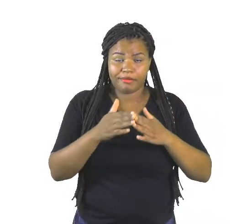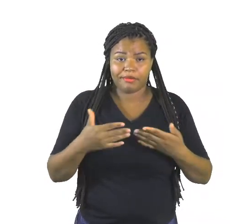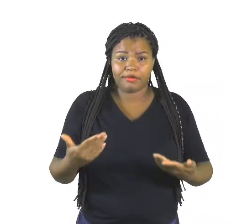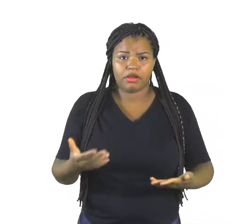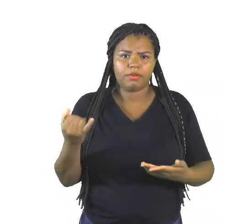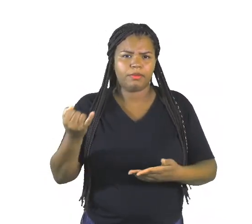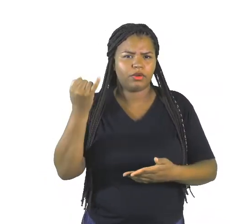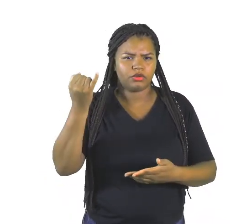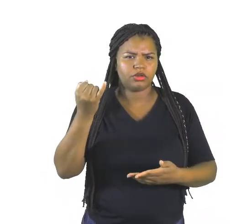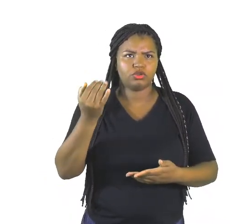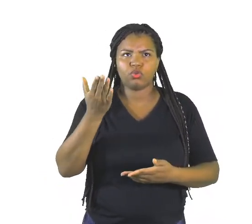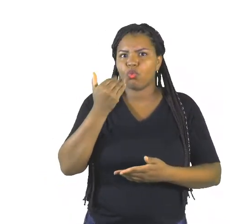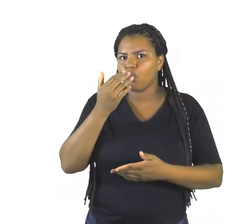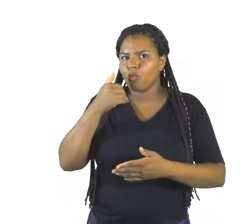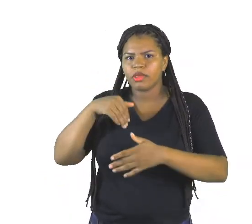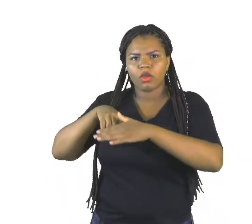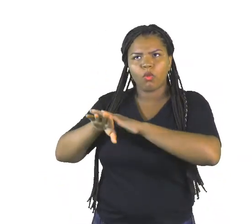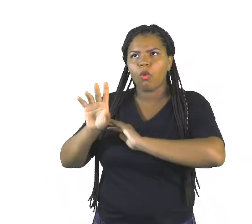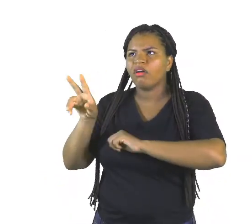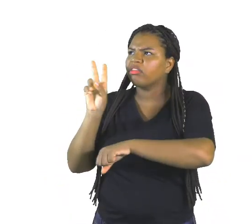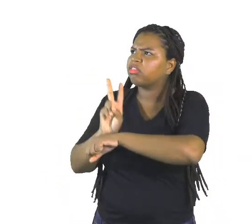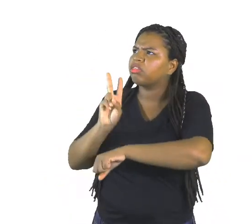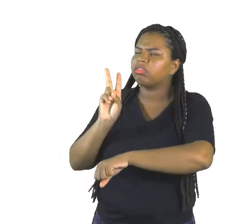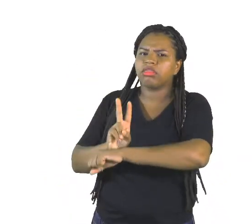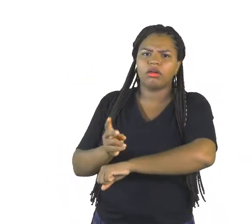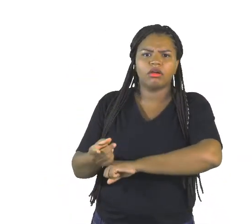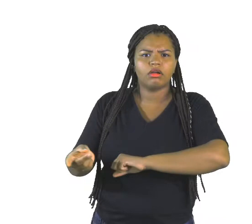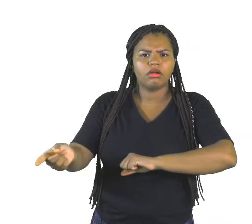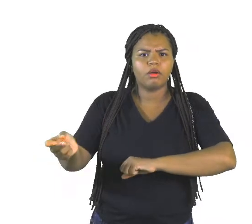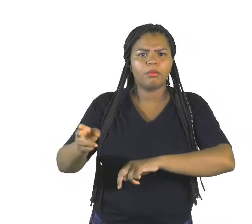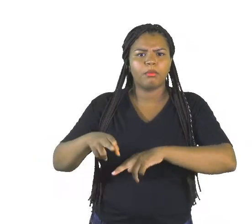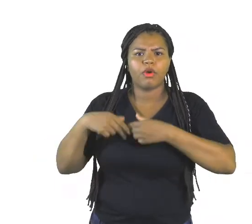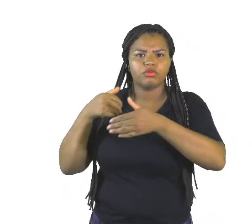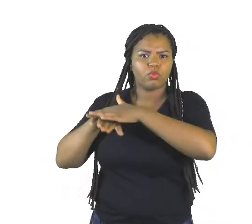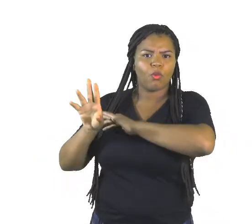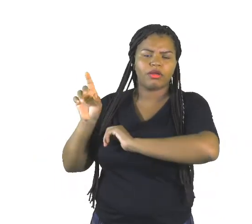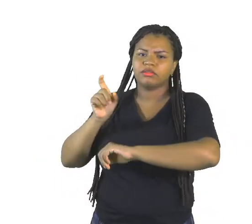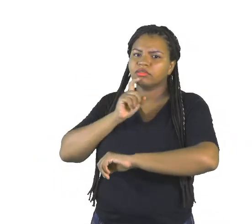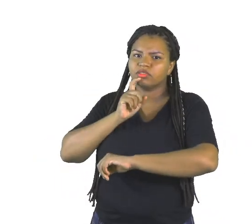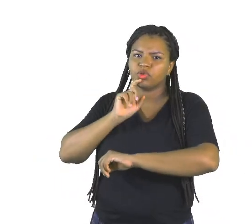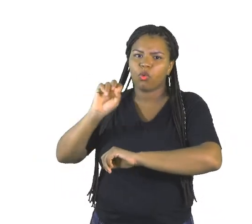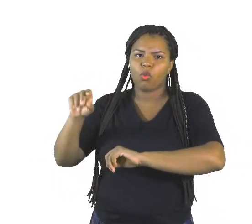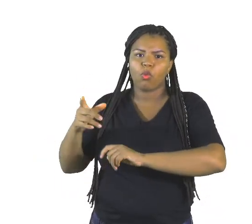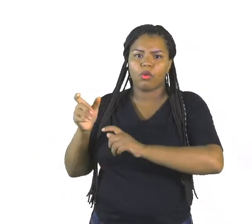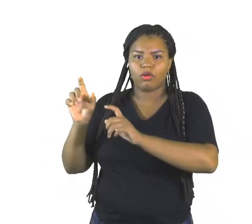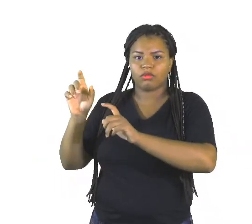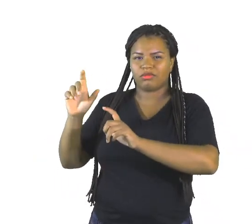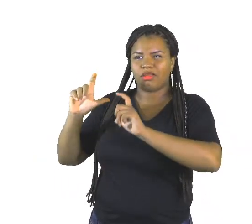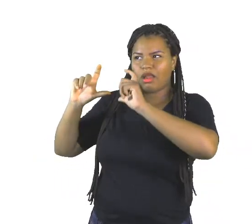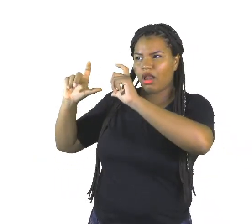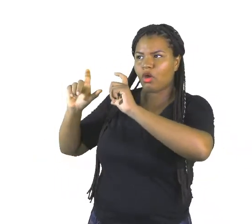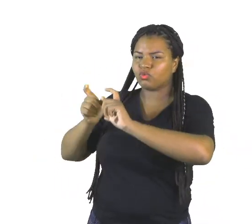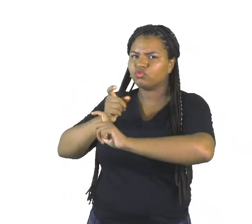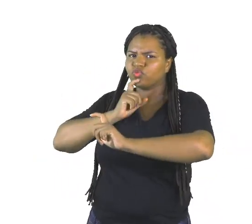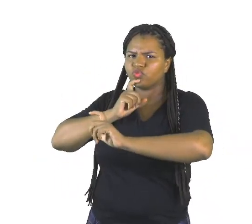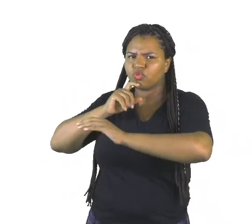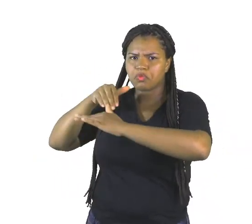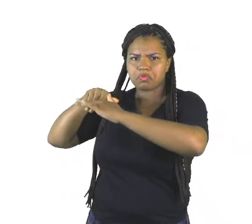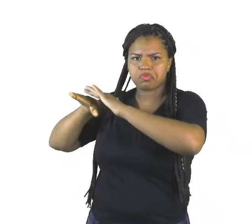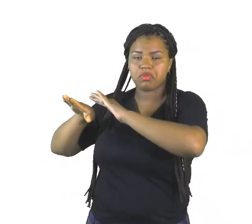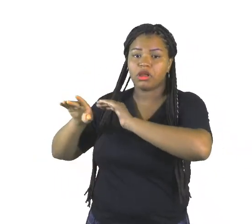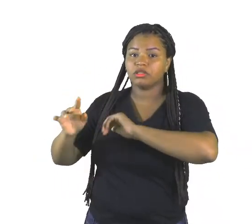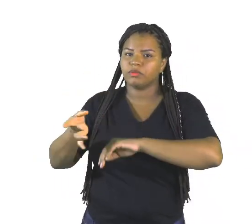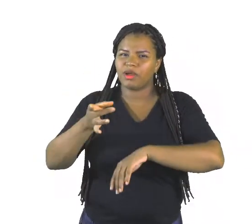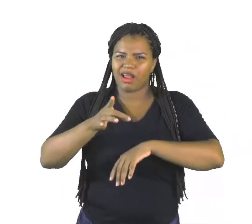alimento, ele dura muito mais tempo quando ele é colocado na geladeira ou quando ele é mesmo congelado. Uma carne, por exemplo, que você